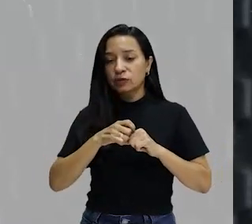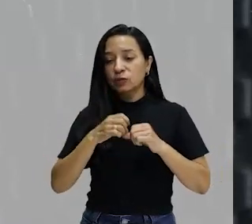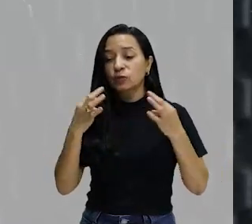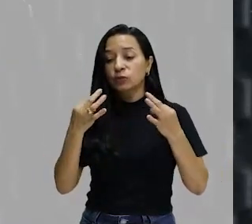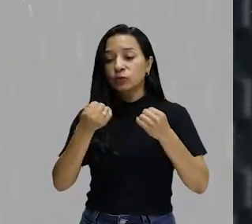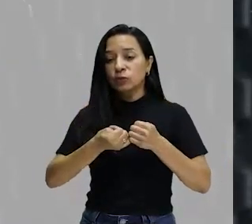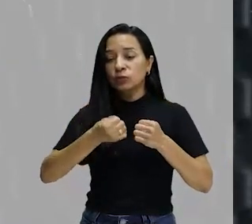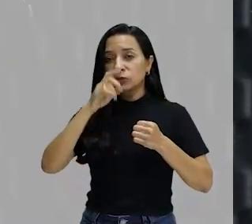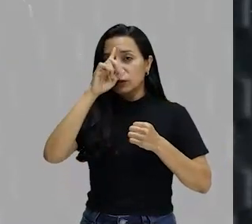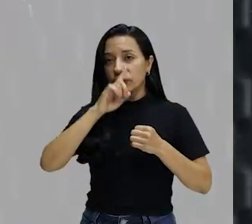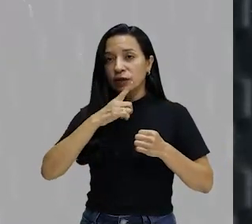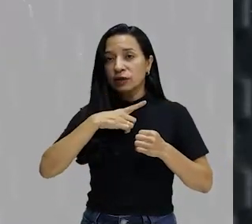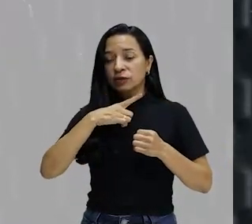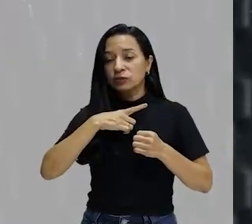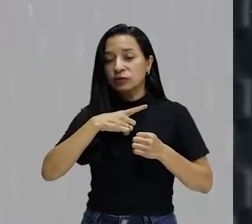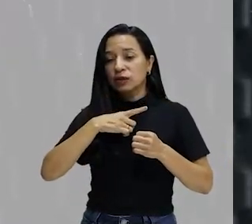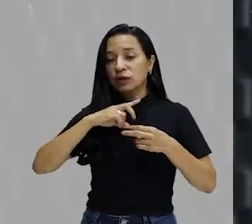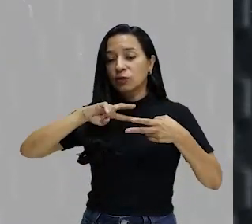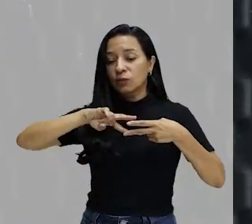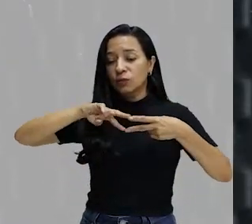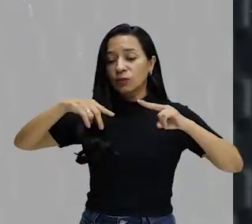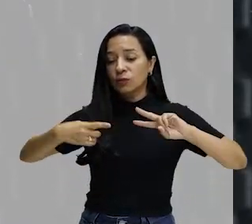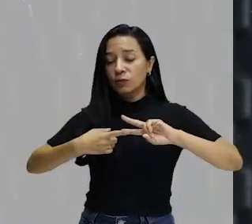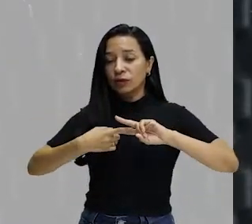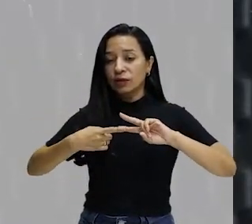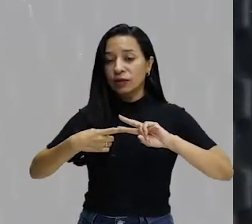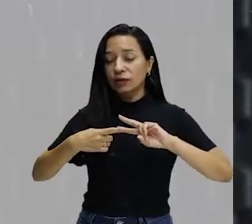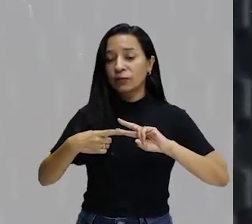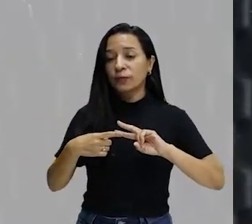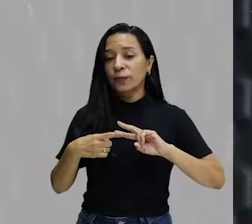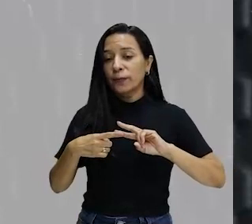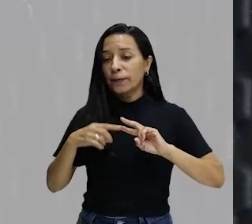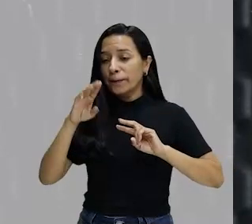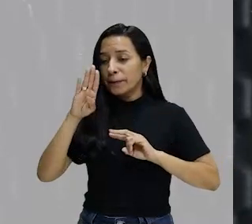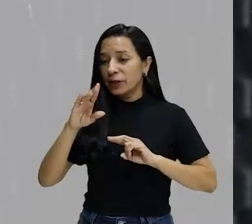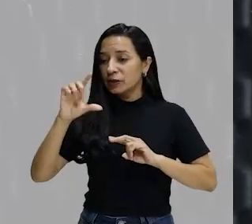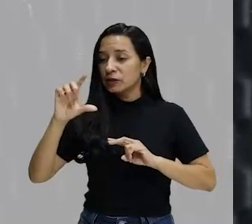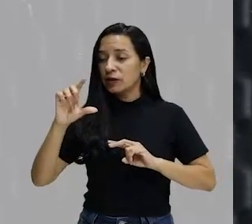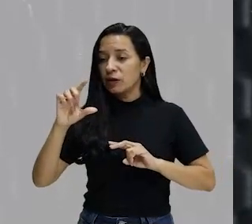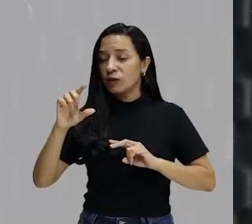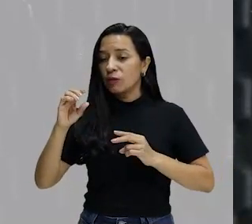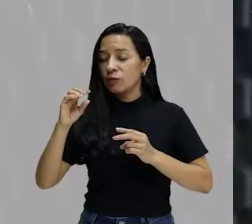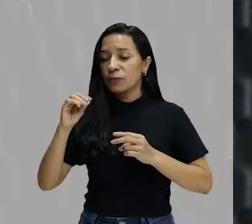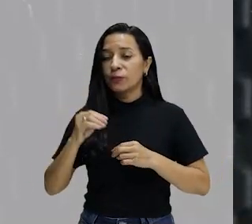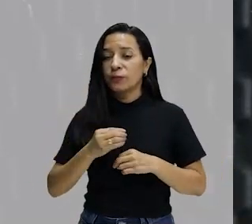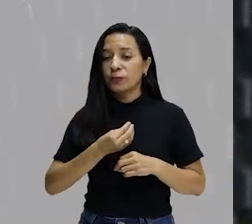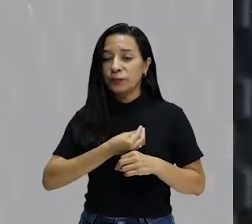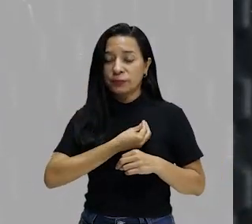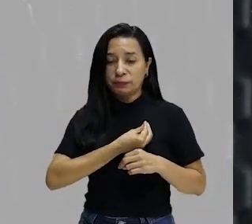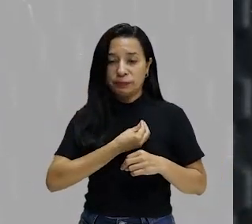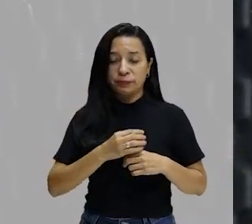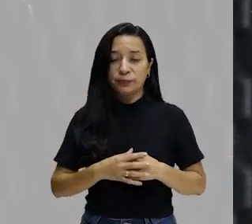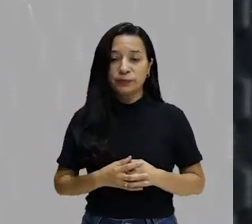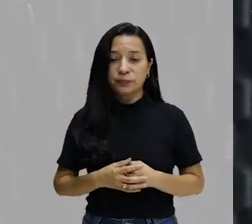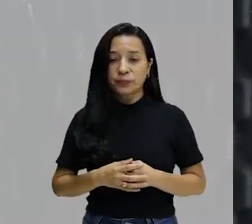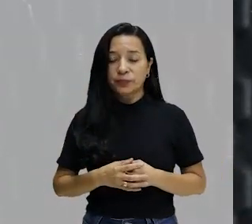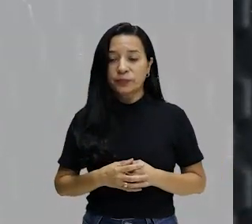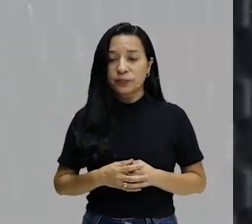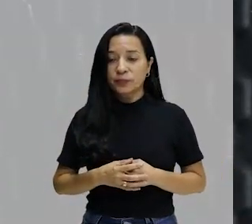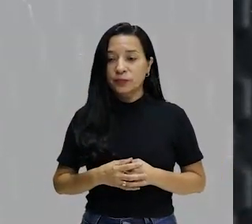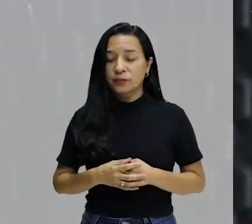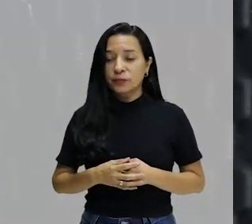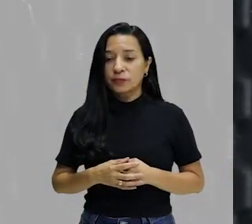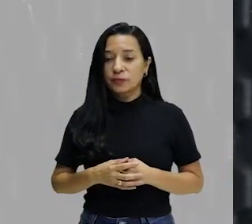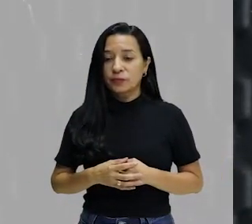pelo menos um alelo Bzão presente. E nenhum alelo dominante do gene A. Ok?